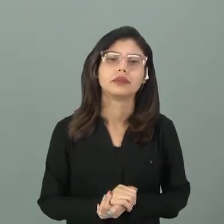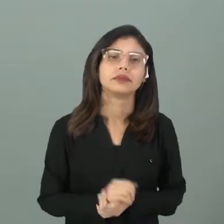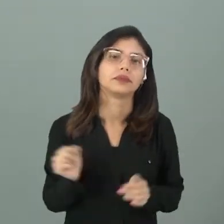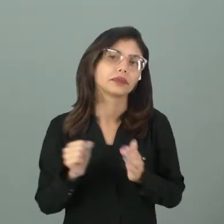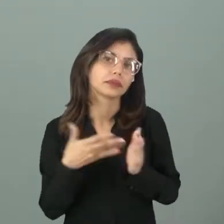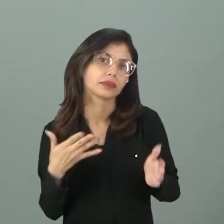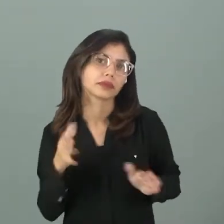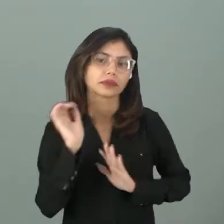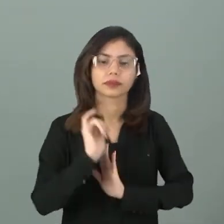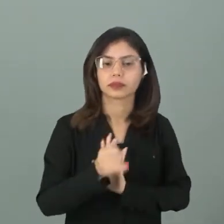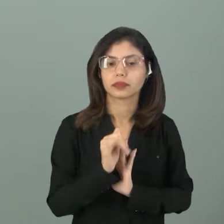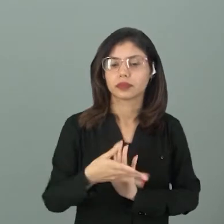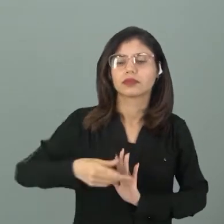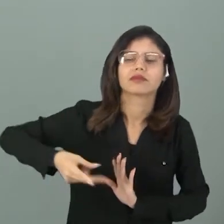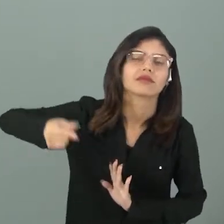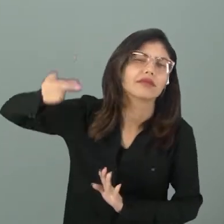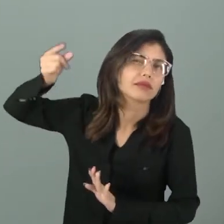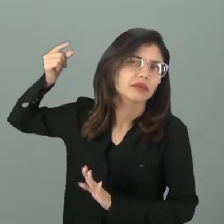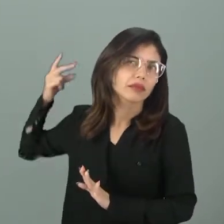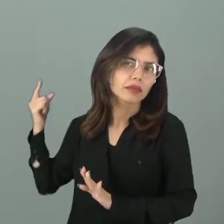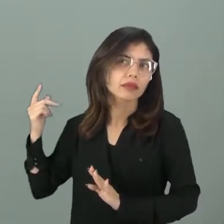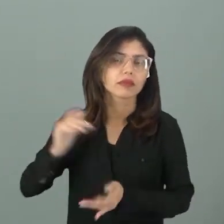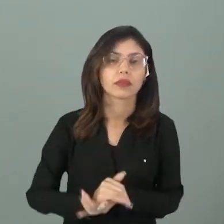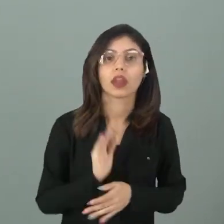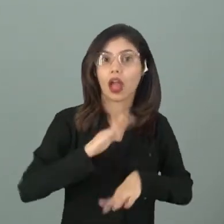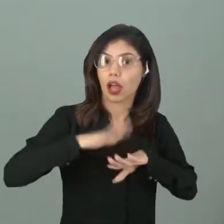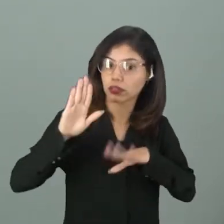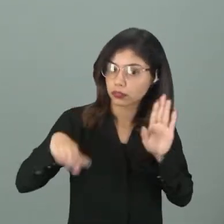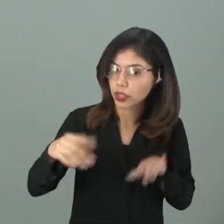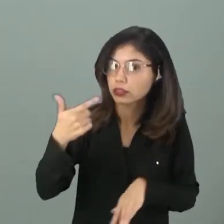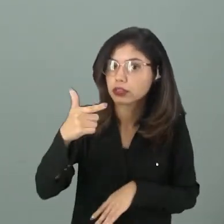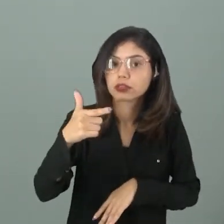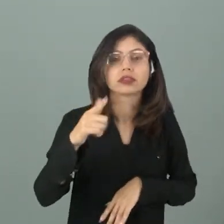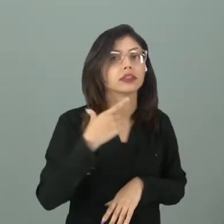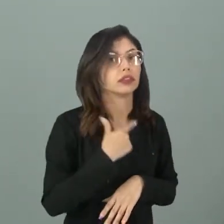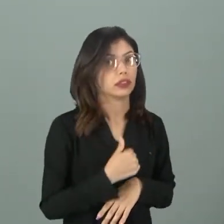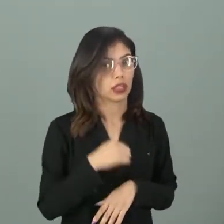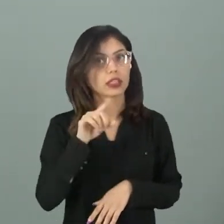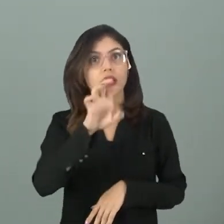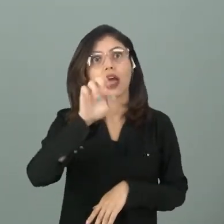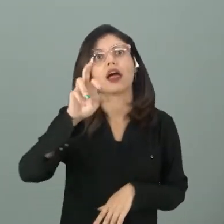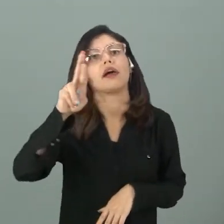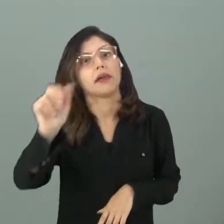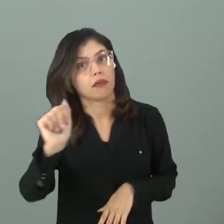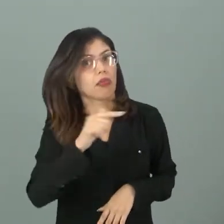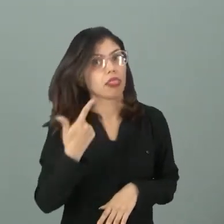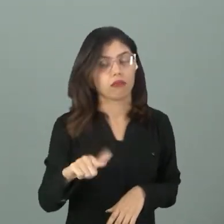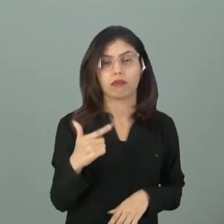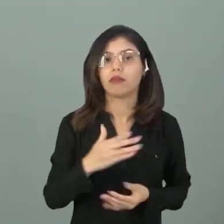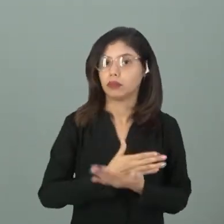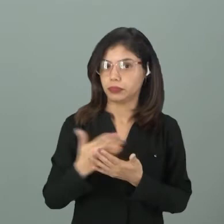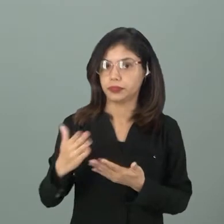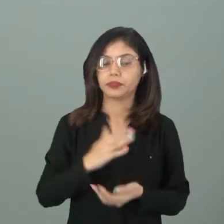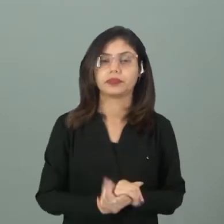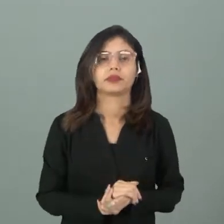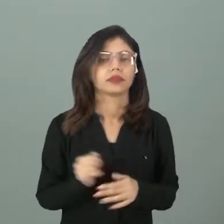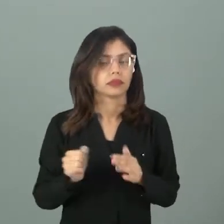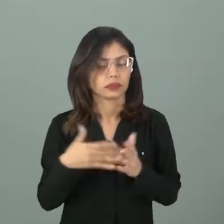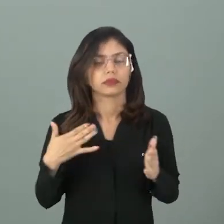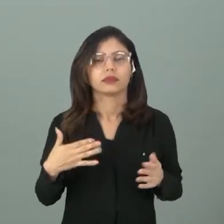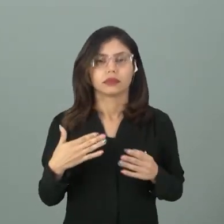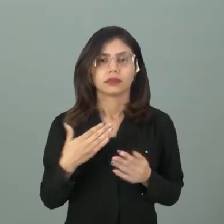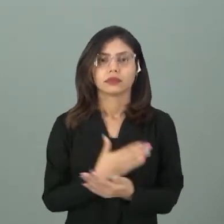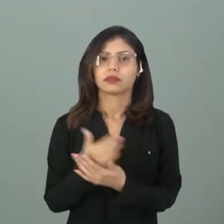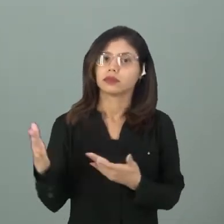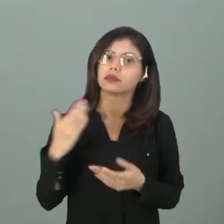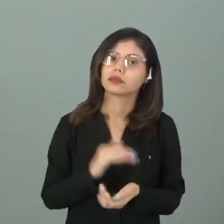muitas vezes a gente vai ver um conto, tem lá, era uma vez, mas nem sempre tem esse era uma vez no início. Muitas vezes a gente gosta muito de usar essa palavra